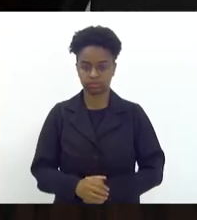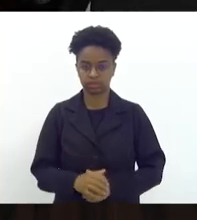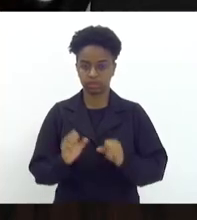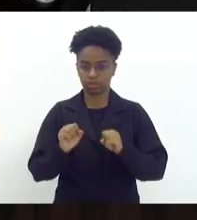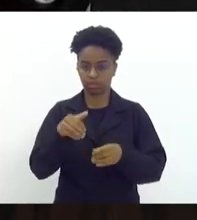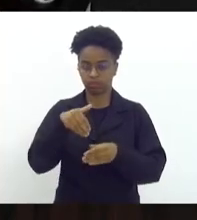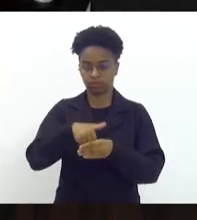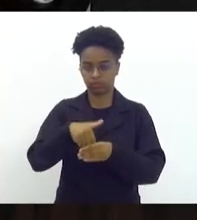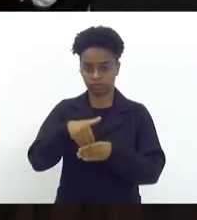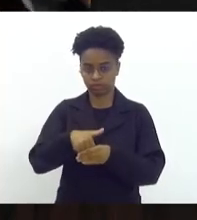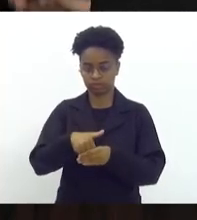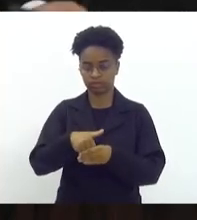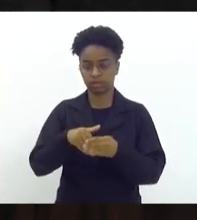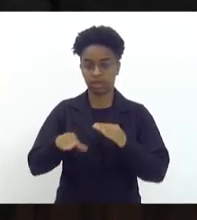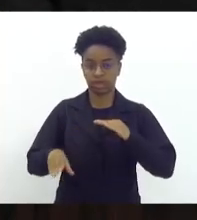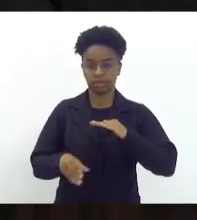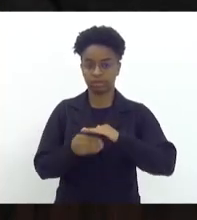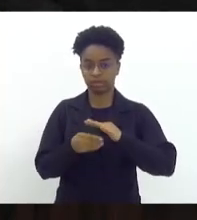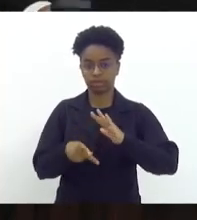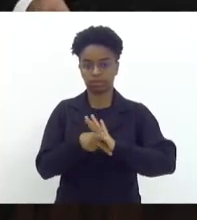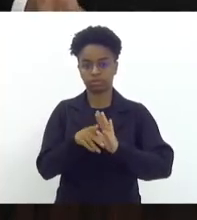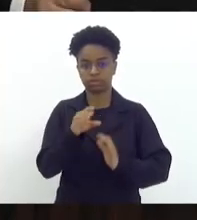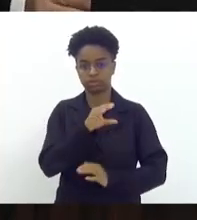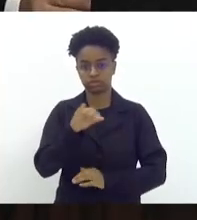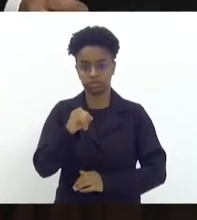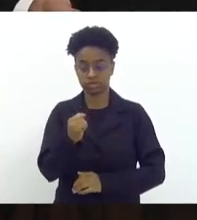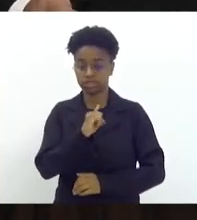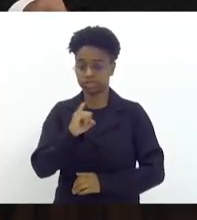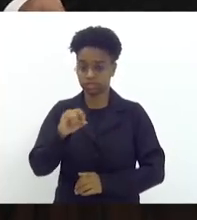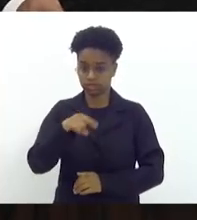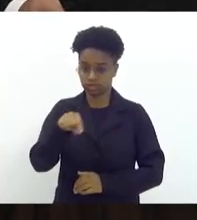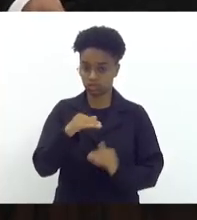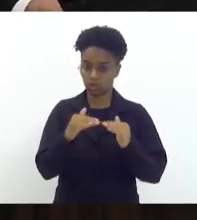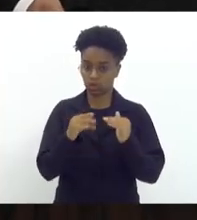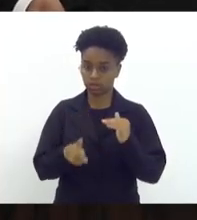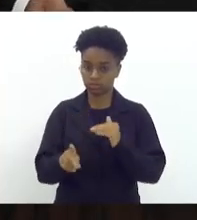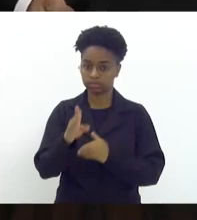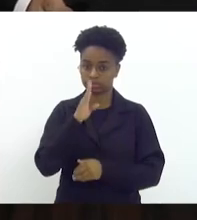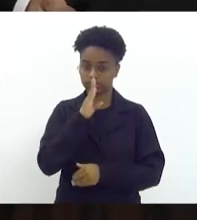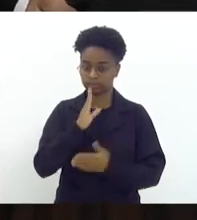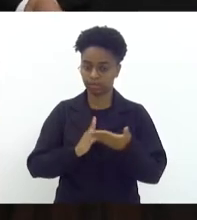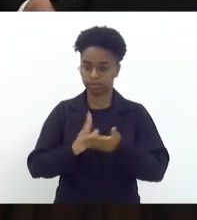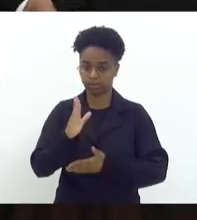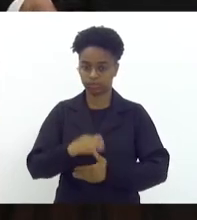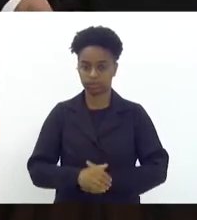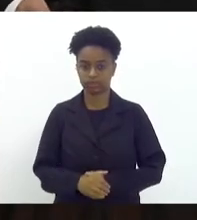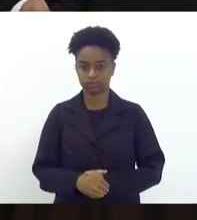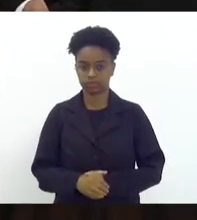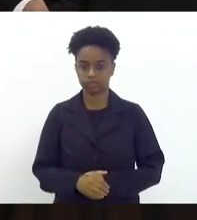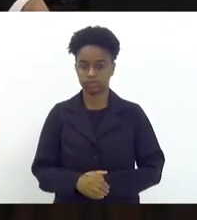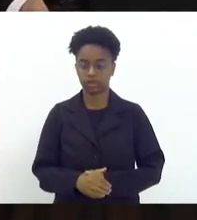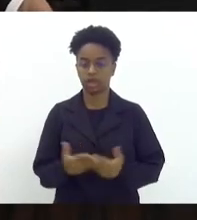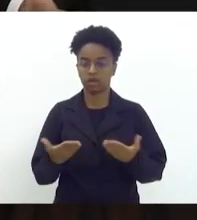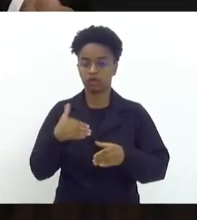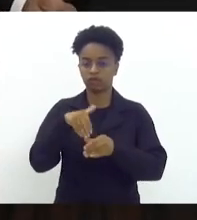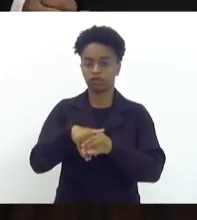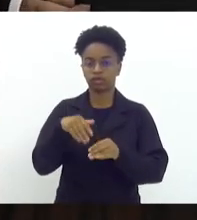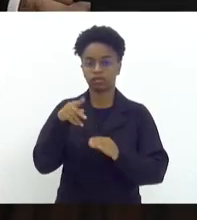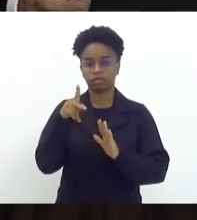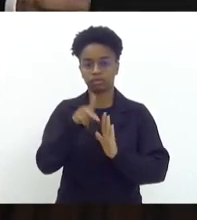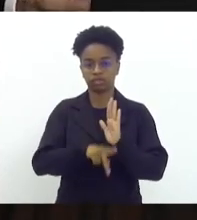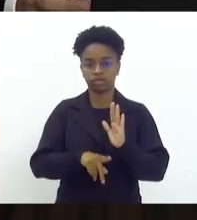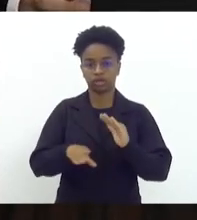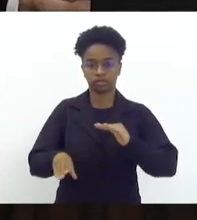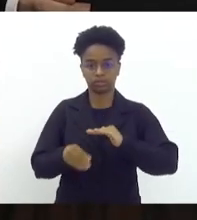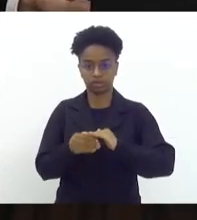em votação a emenda da ccj senhores que a própria Manias Como estão aprovado em votação projeto assim